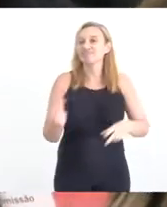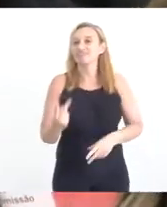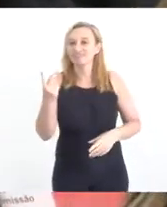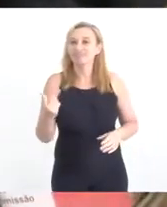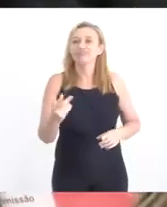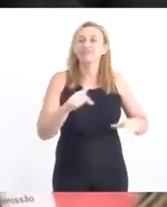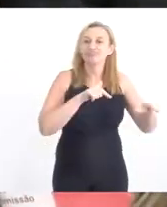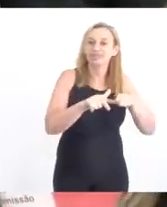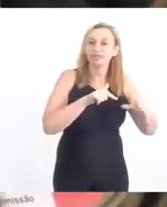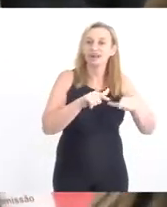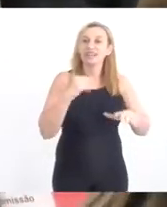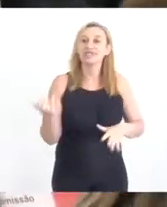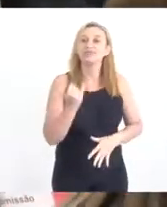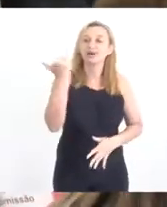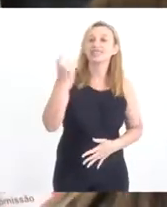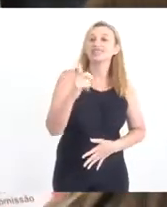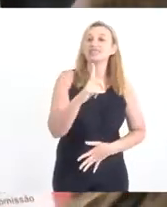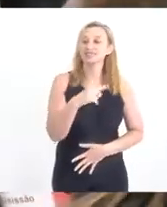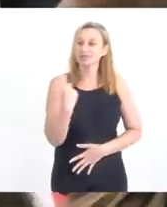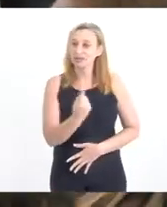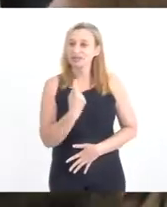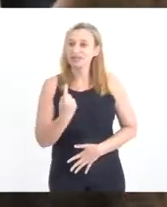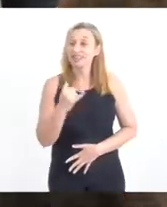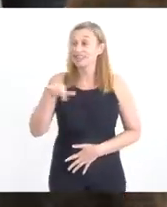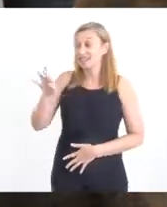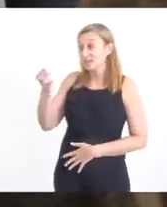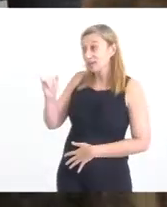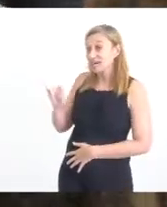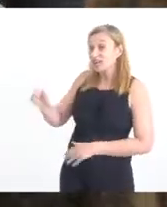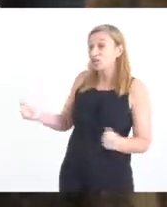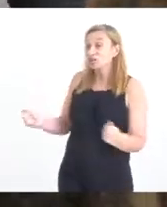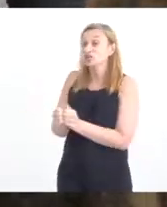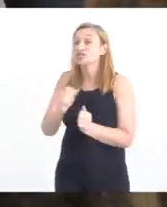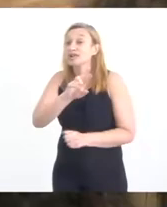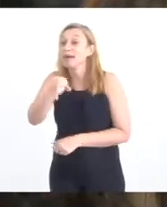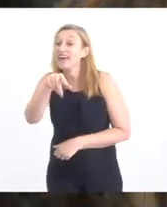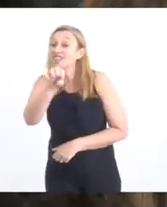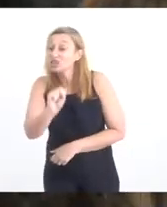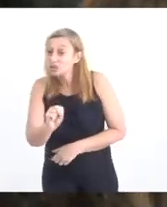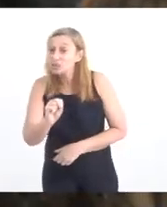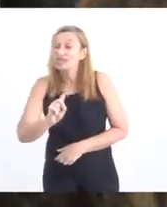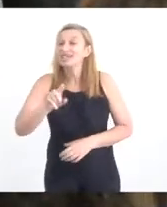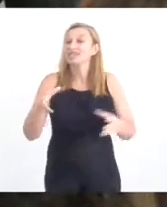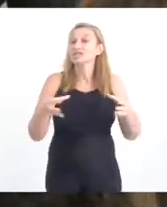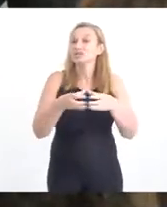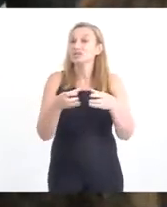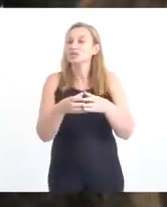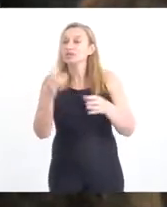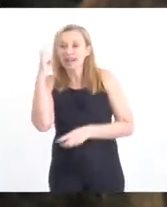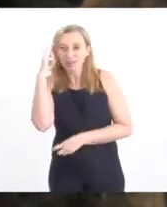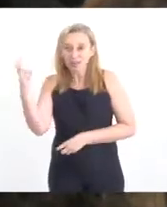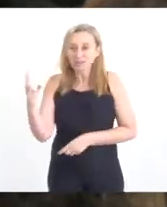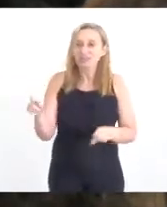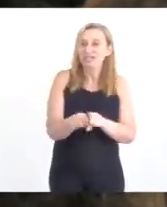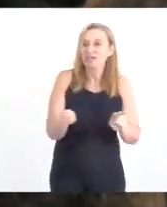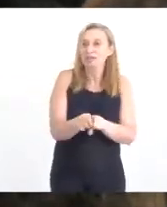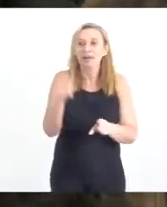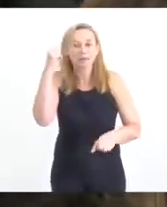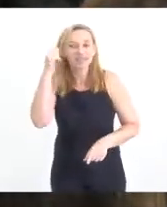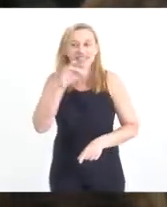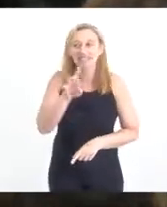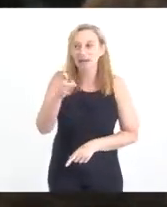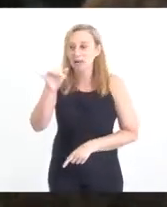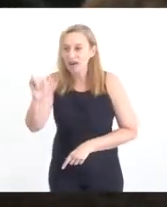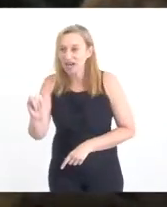nosso evento tem um trabalho importantíssimo em Itaboraí junto com Nemésio e essa galera da cultura também pensando em